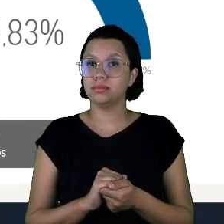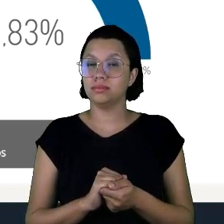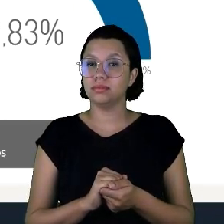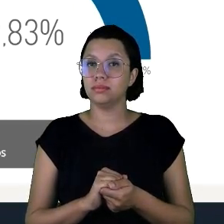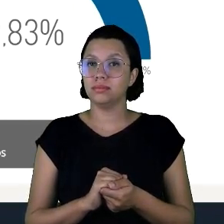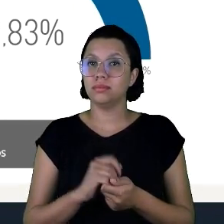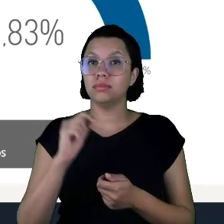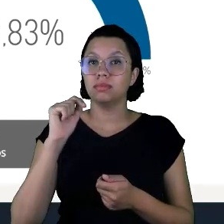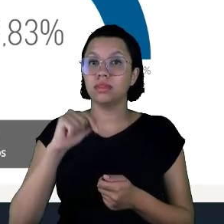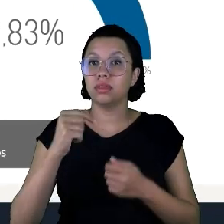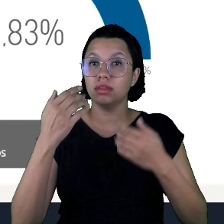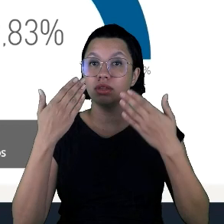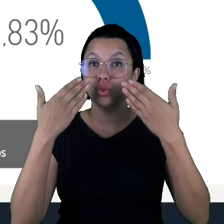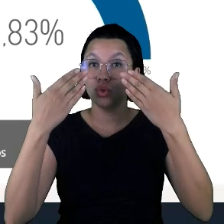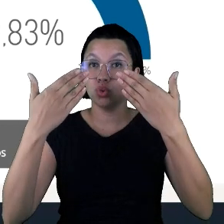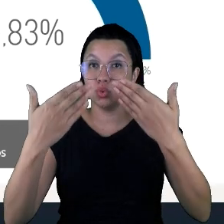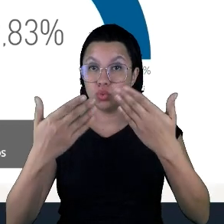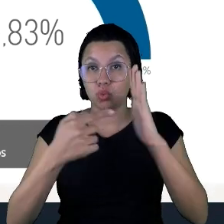esse